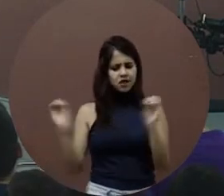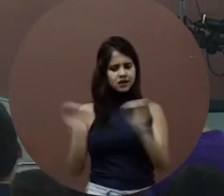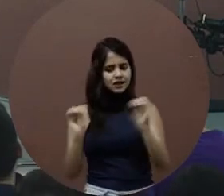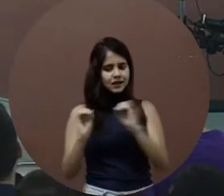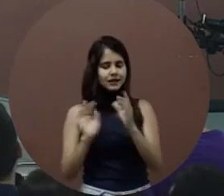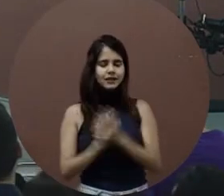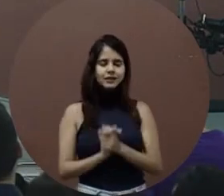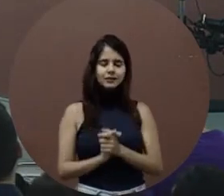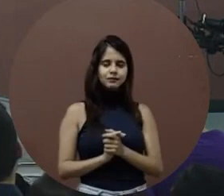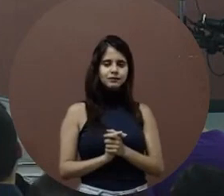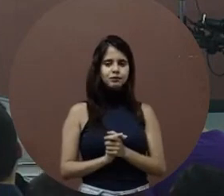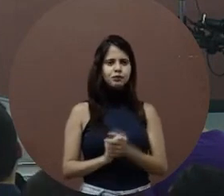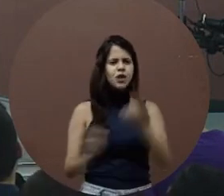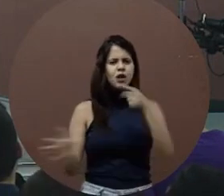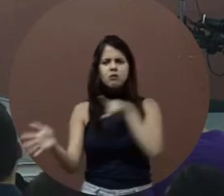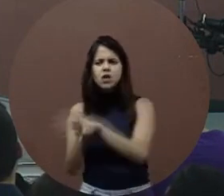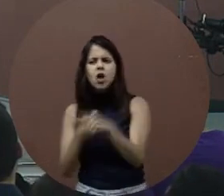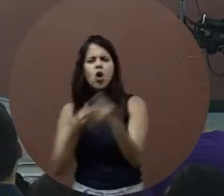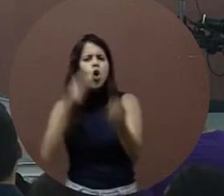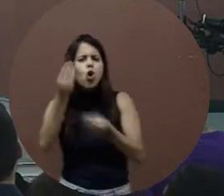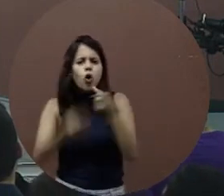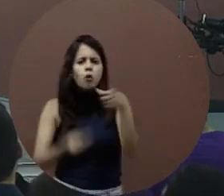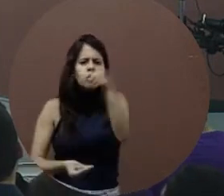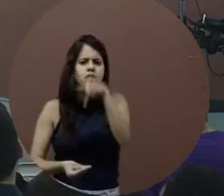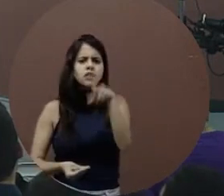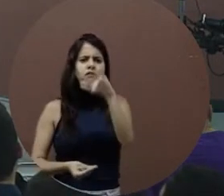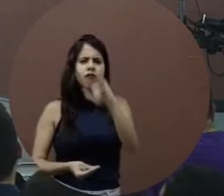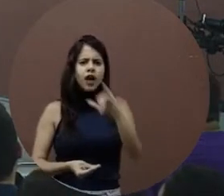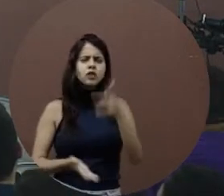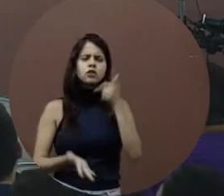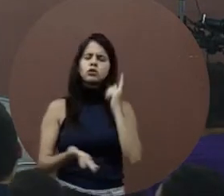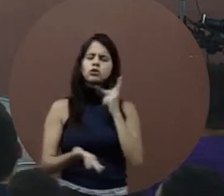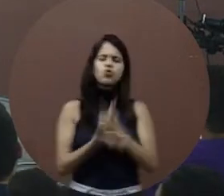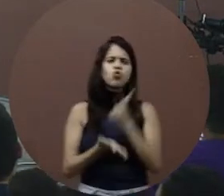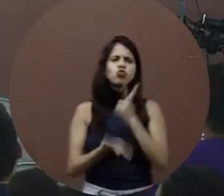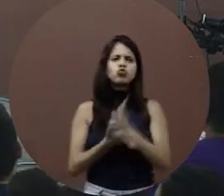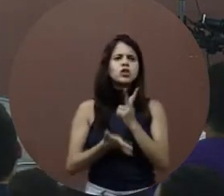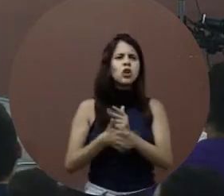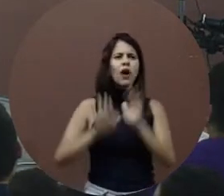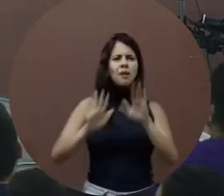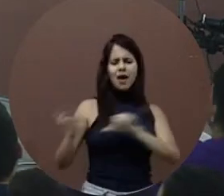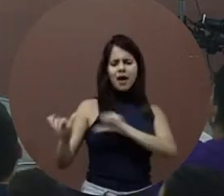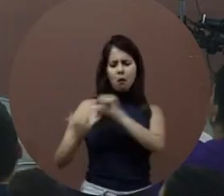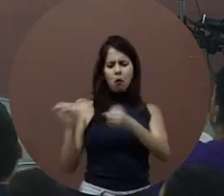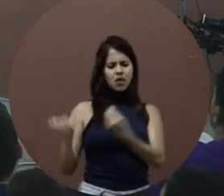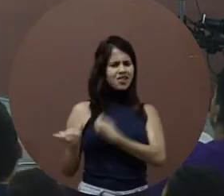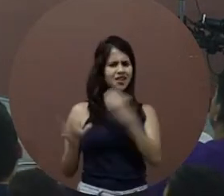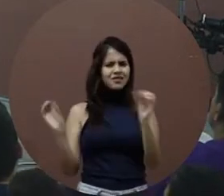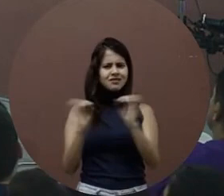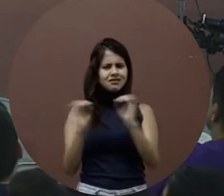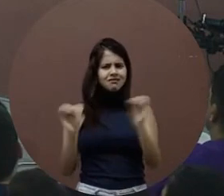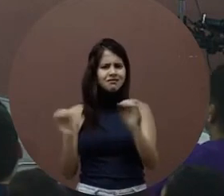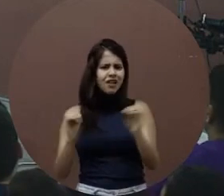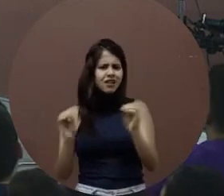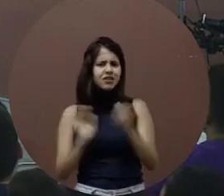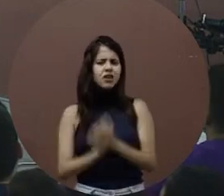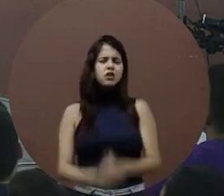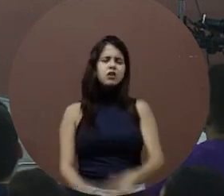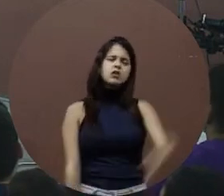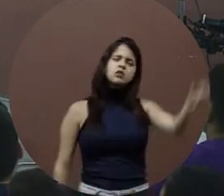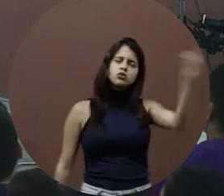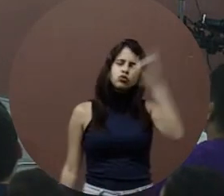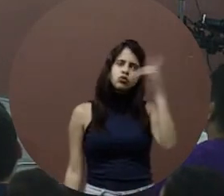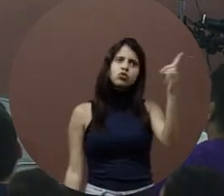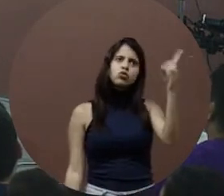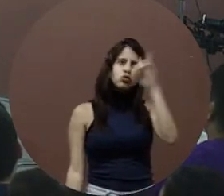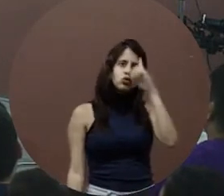Eu fico me perguntando até quando tu vai aguentar ficar apanhando todo domingo e não muda de vida. Todo domingo tu apanha pela mesma história.